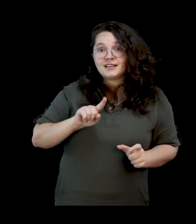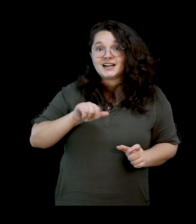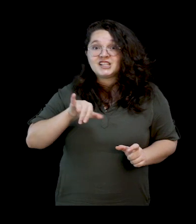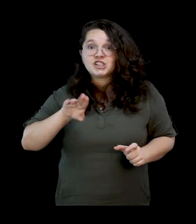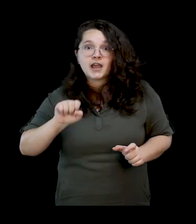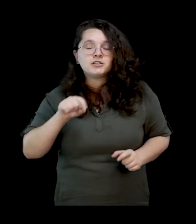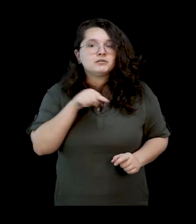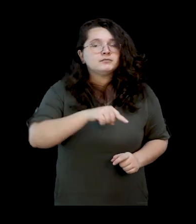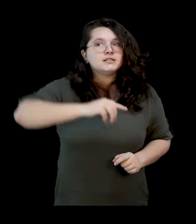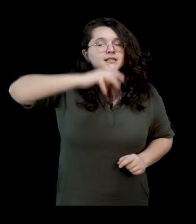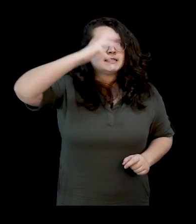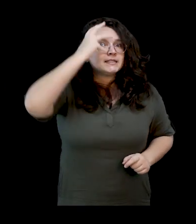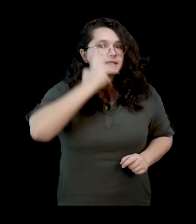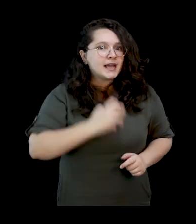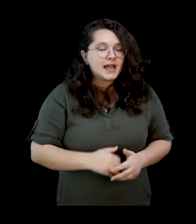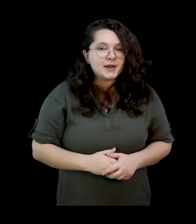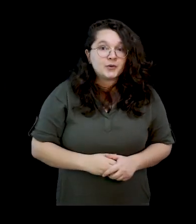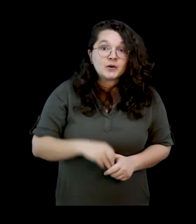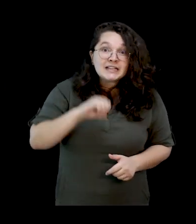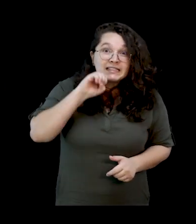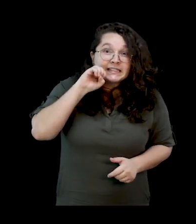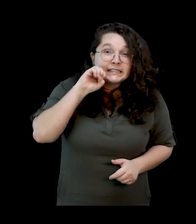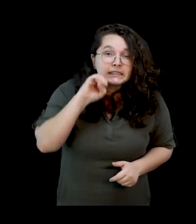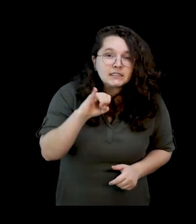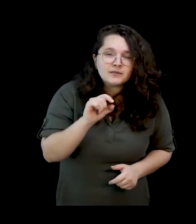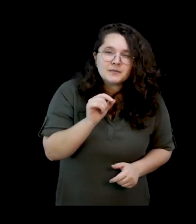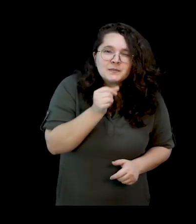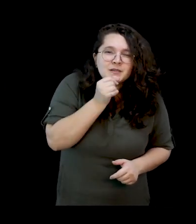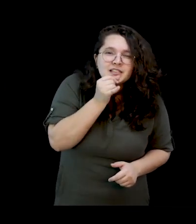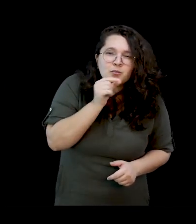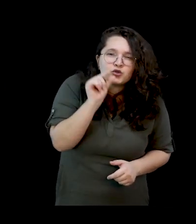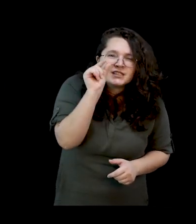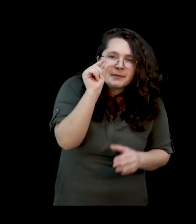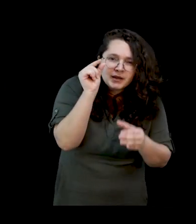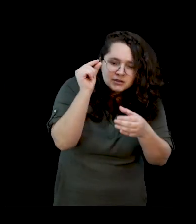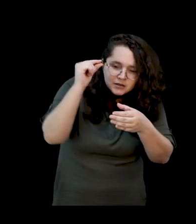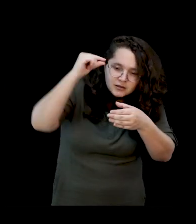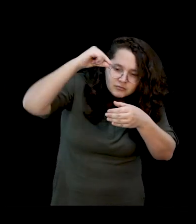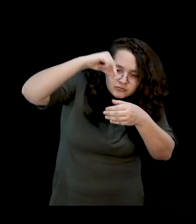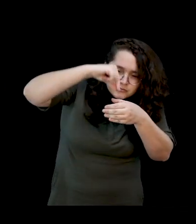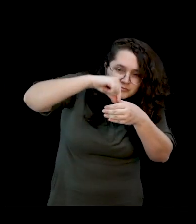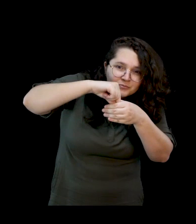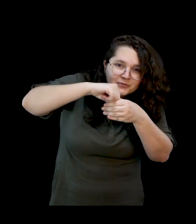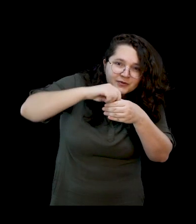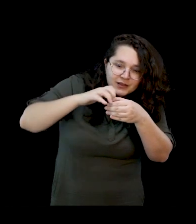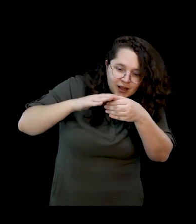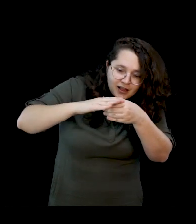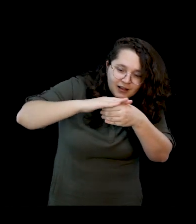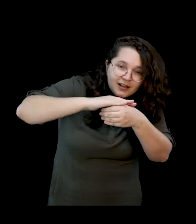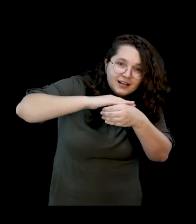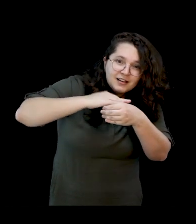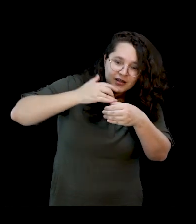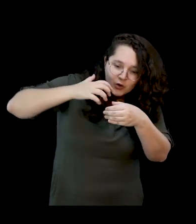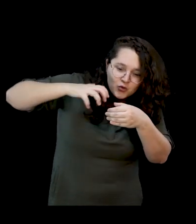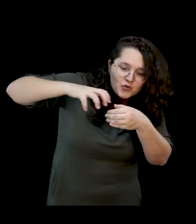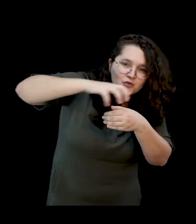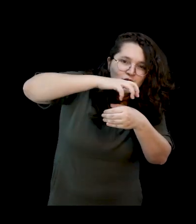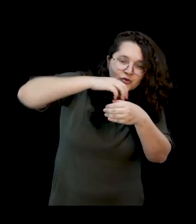uma vez lançado aquela semente, uma vez acionado aquele